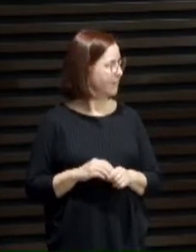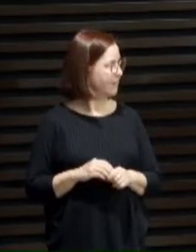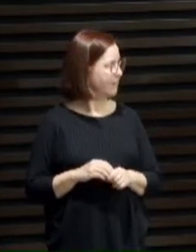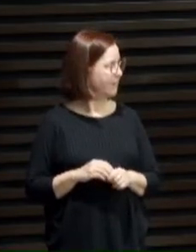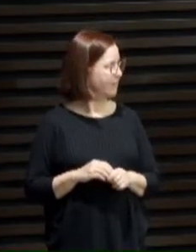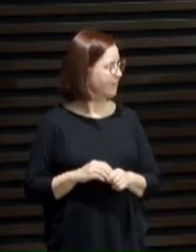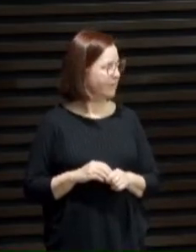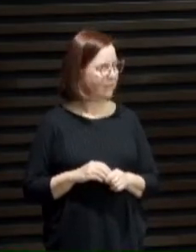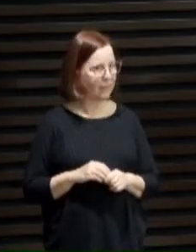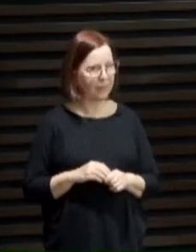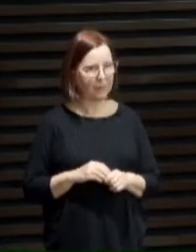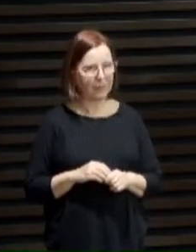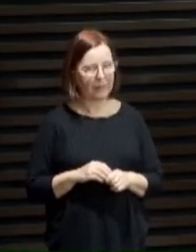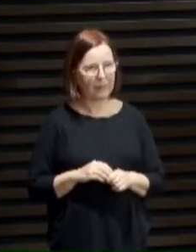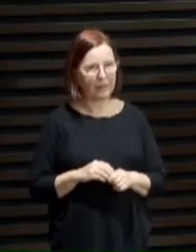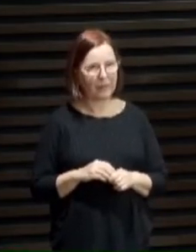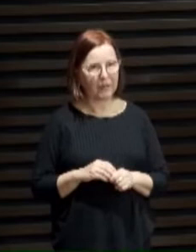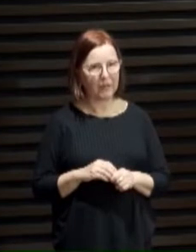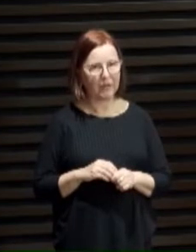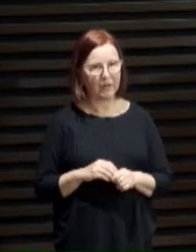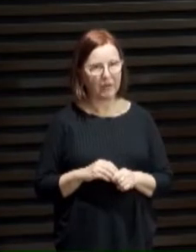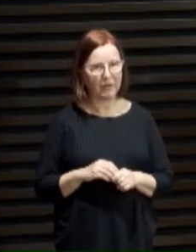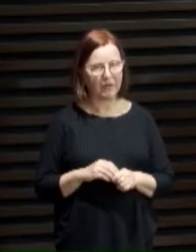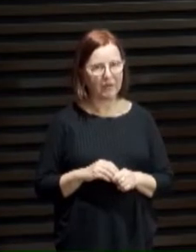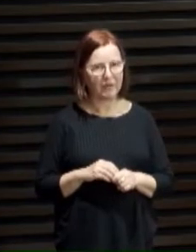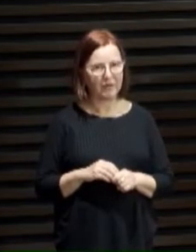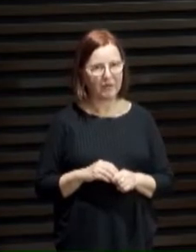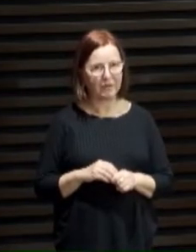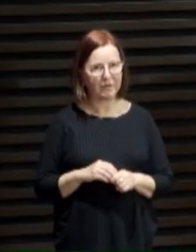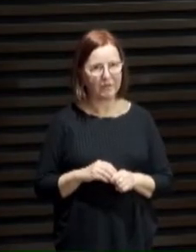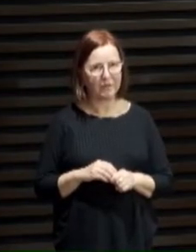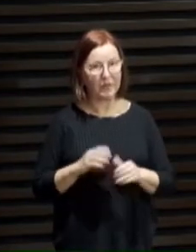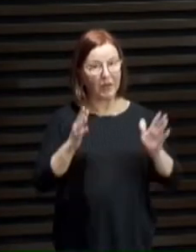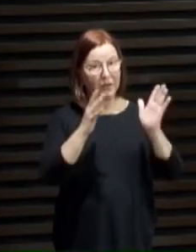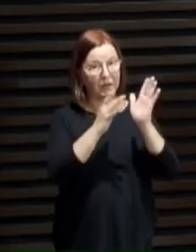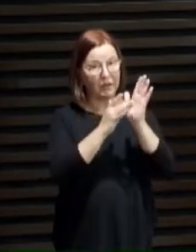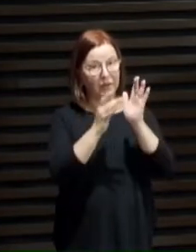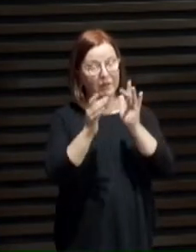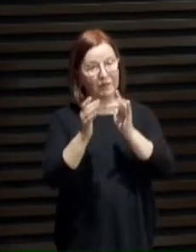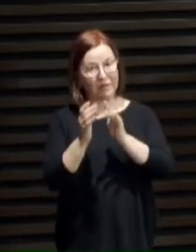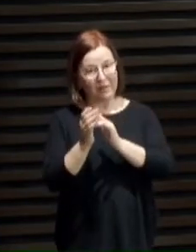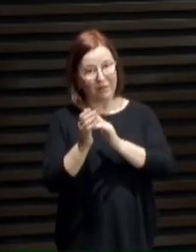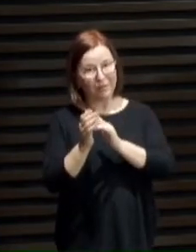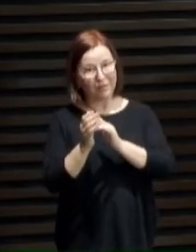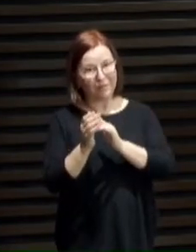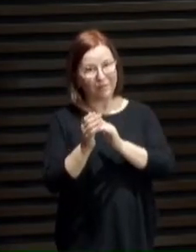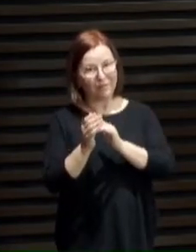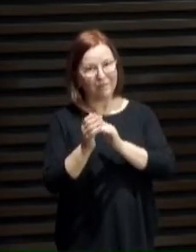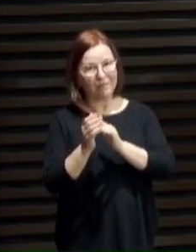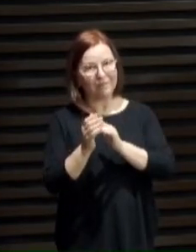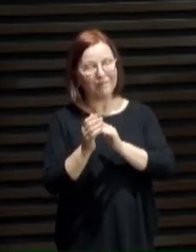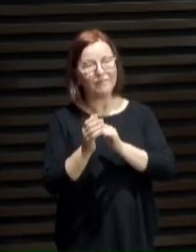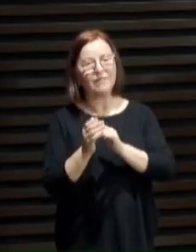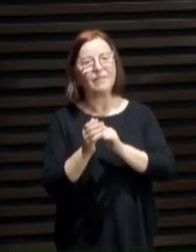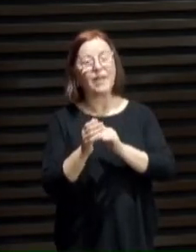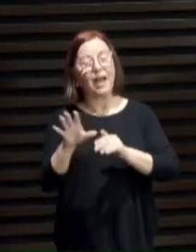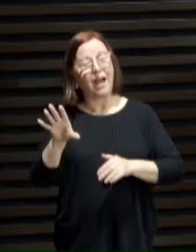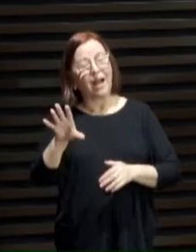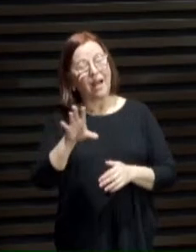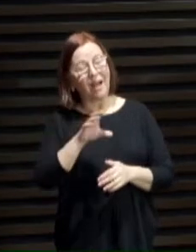que é capaz de amar, ceiar com gente como você e eu, mas que não vai